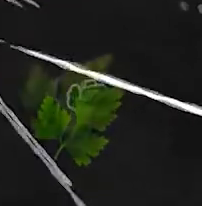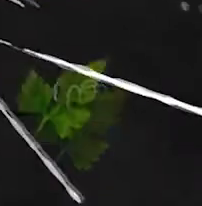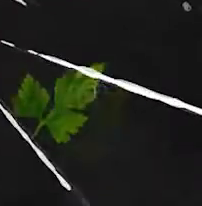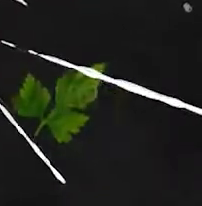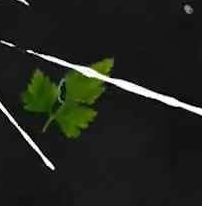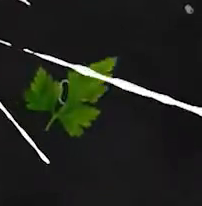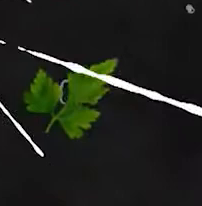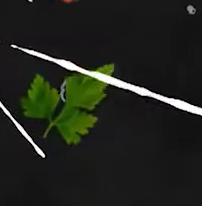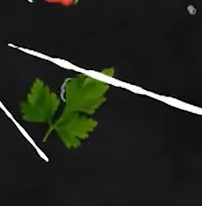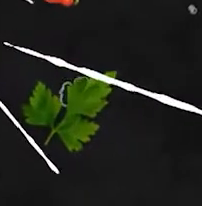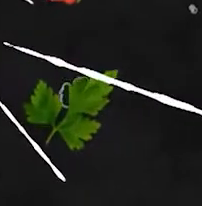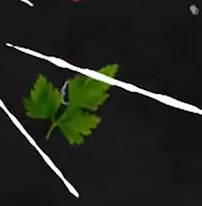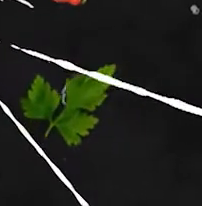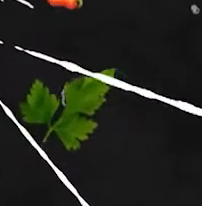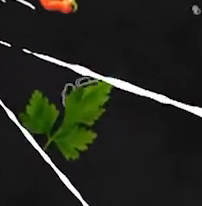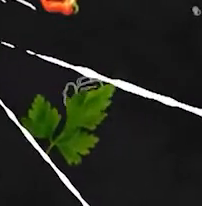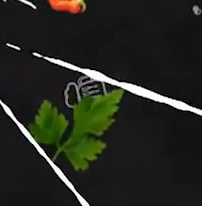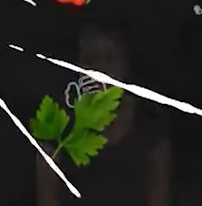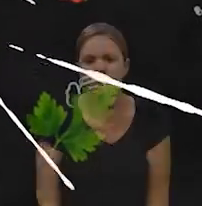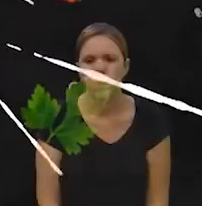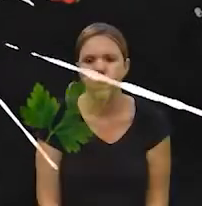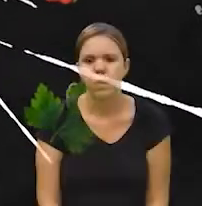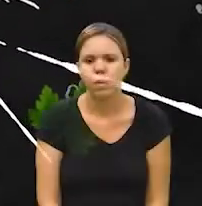e 10 gramas de sal.